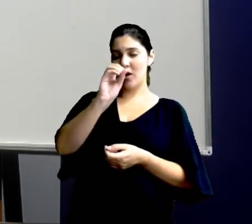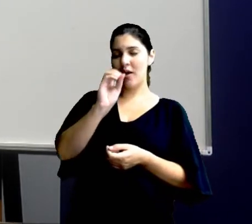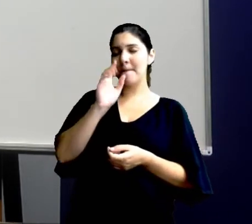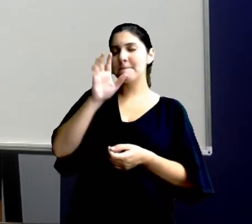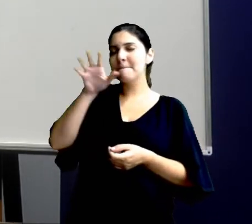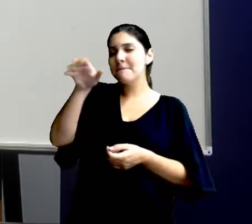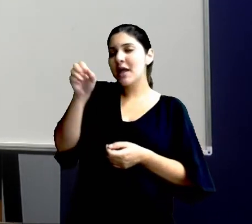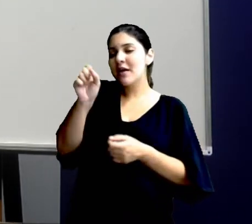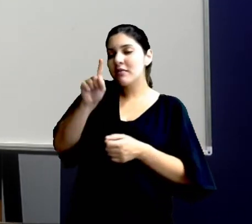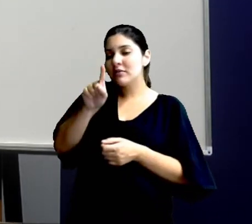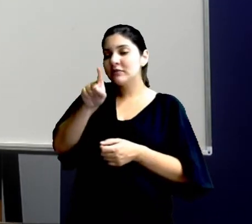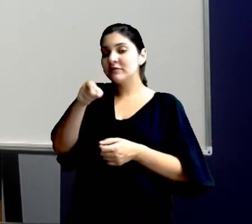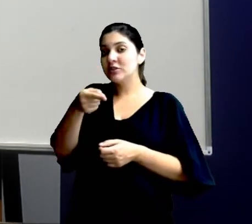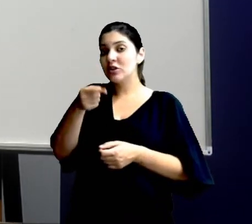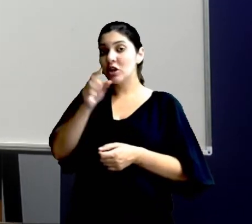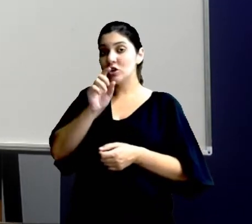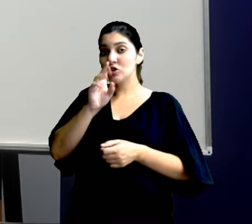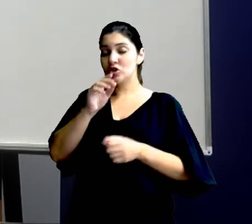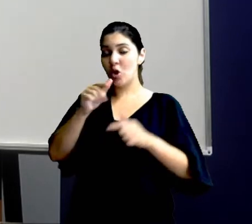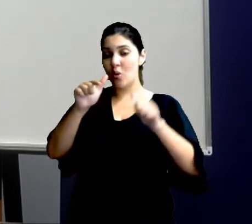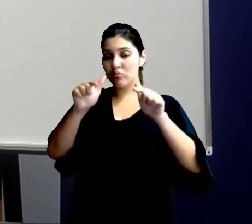escondidinha aqui e ando só uma casa, ó.